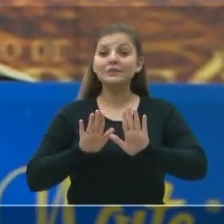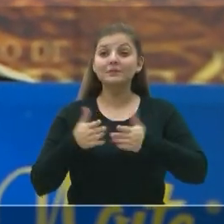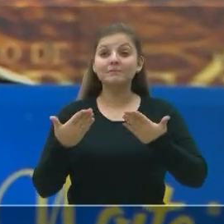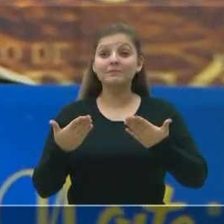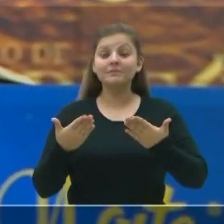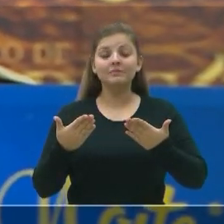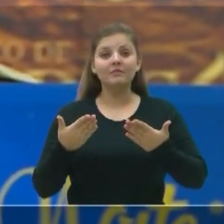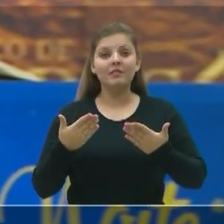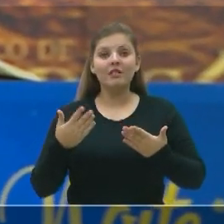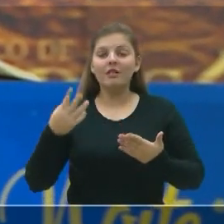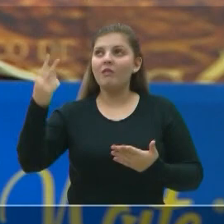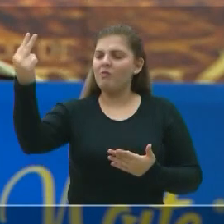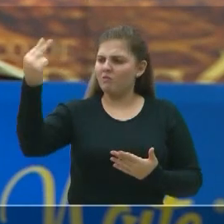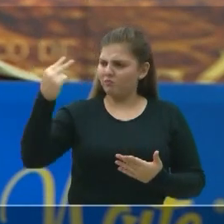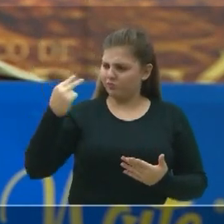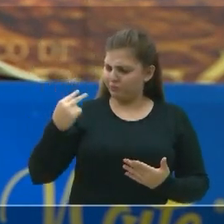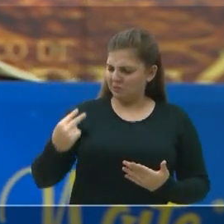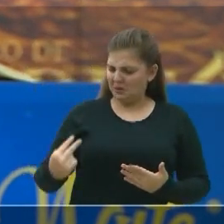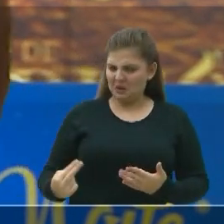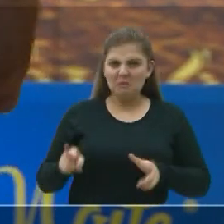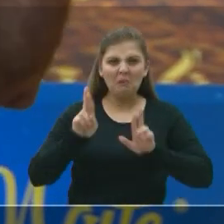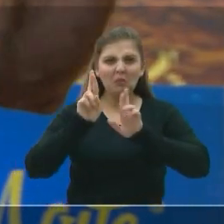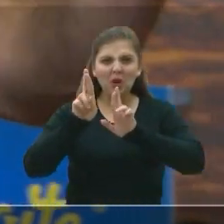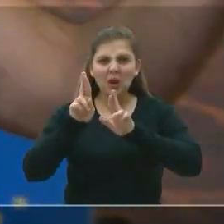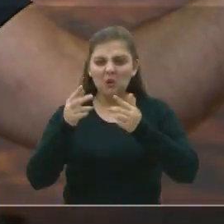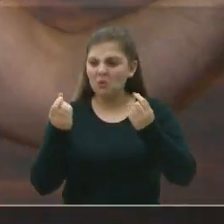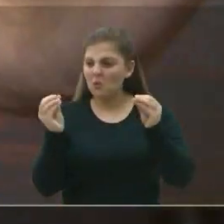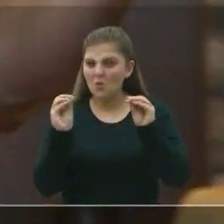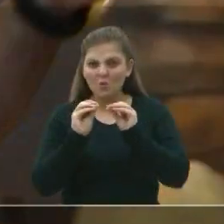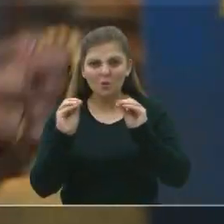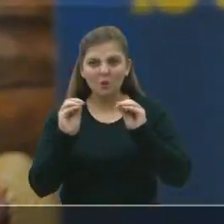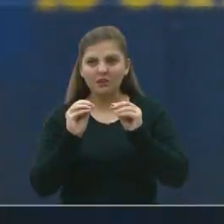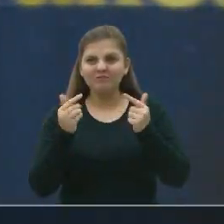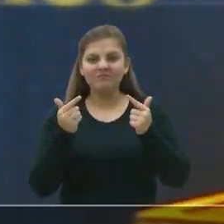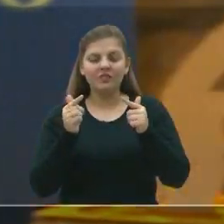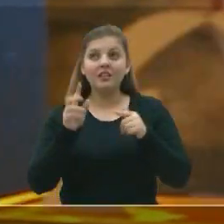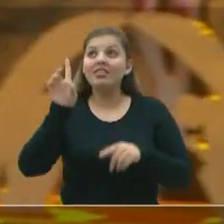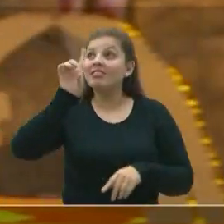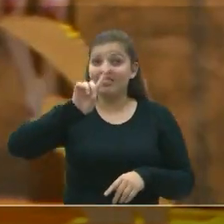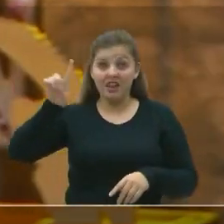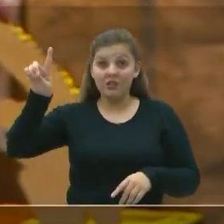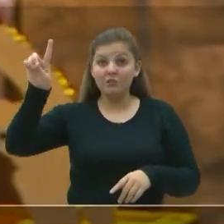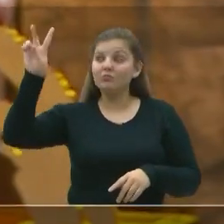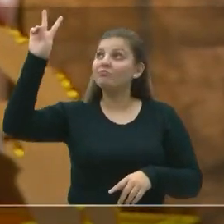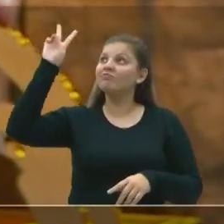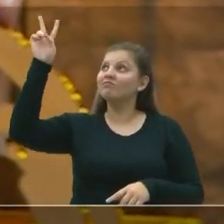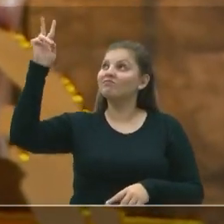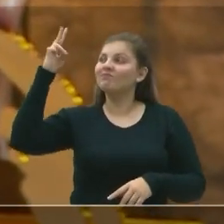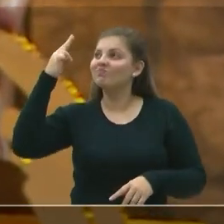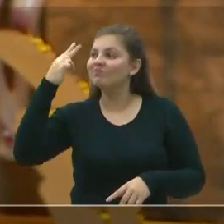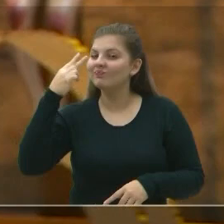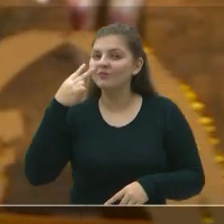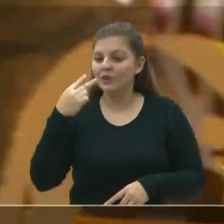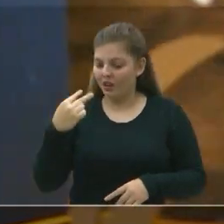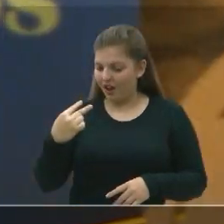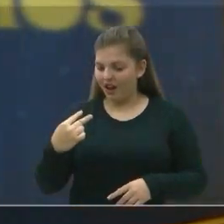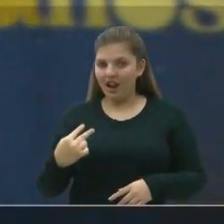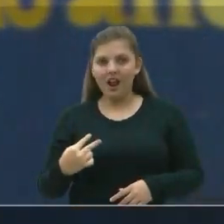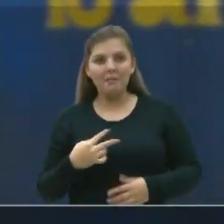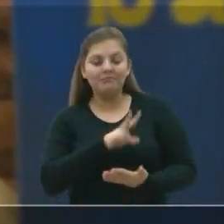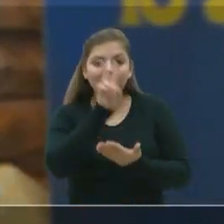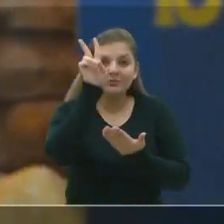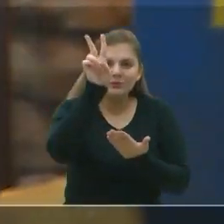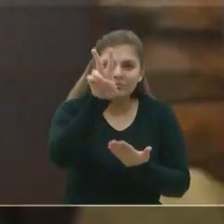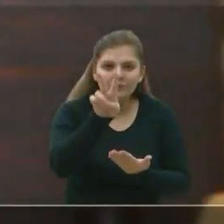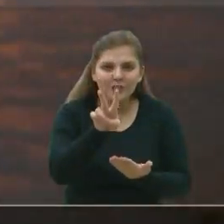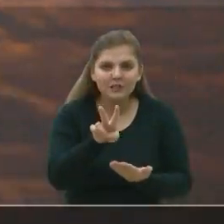que olhem para a gente sem esperança alguma, Deus não olha assim para você. Deus olha, por